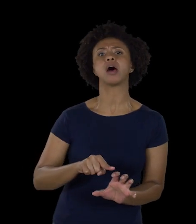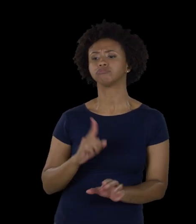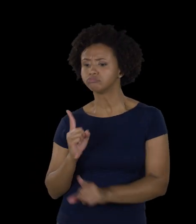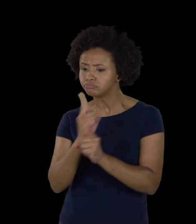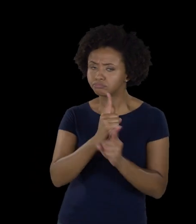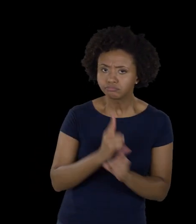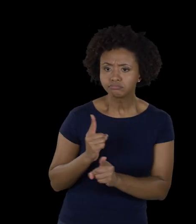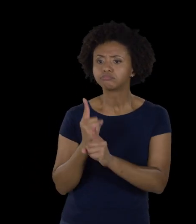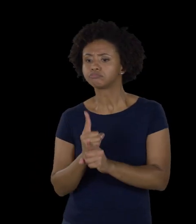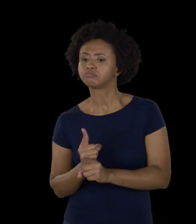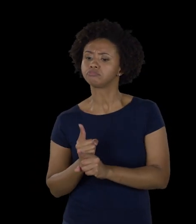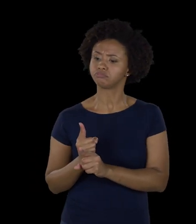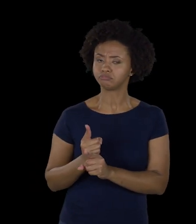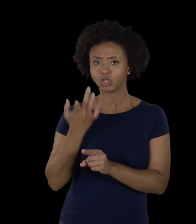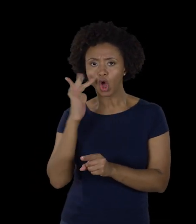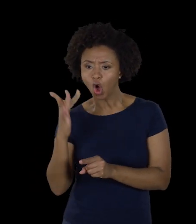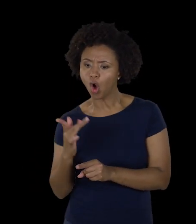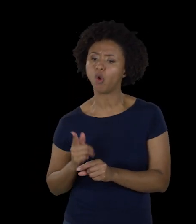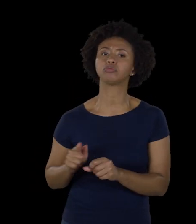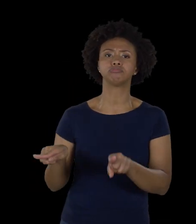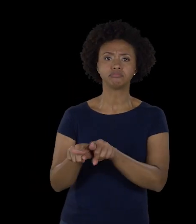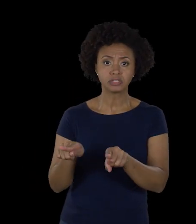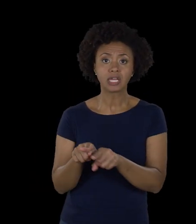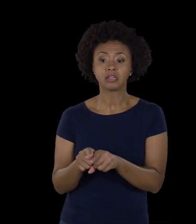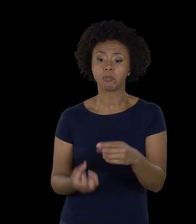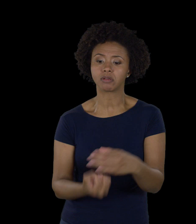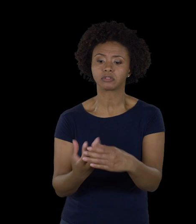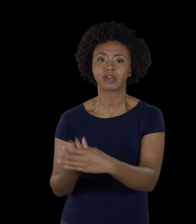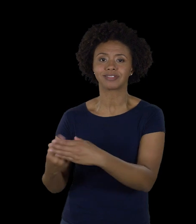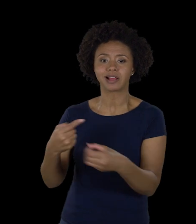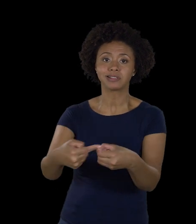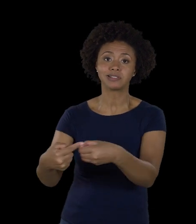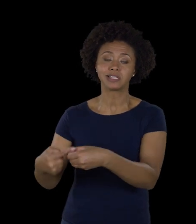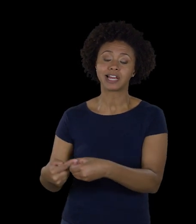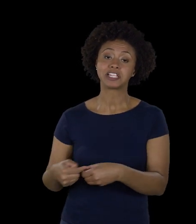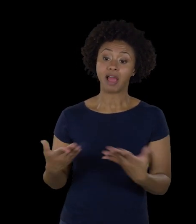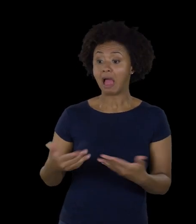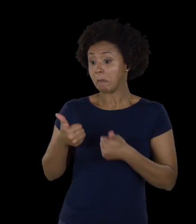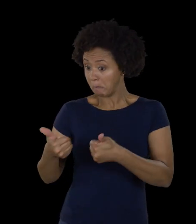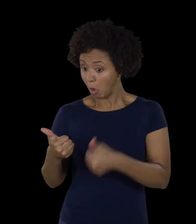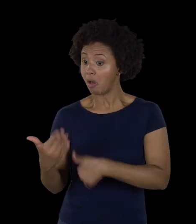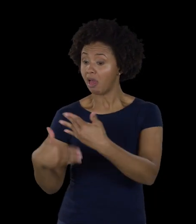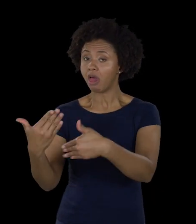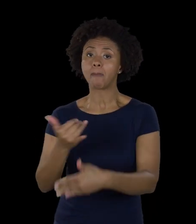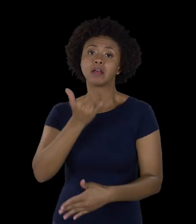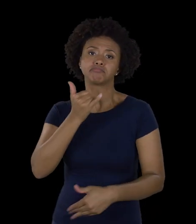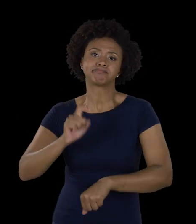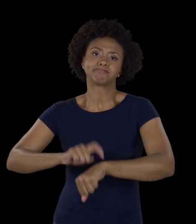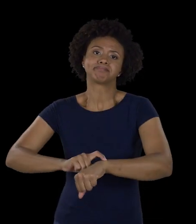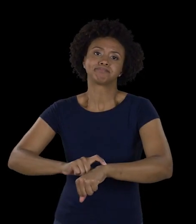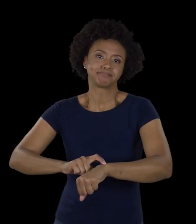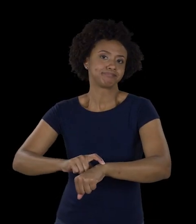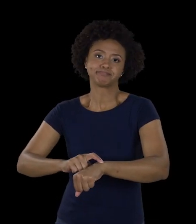povoados, criando vilas, que depois vão dar origem a pequenas cidades. Tudo que é bom dura pouco, parece ser o